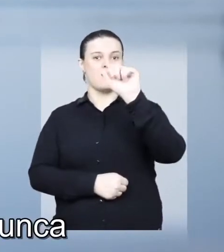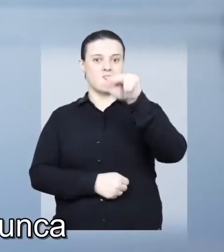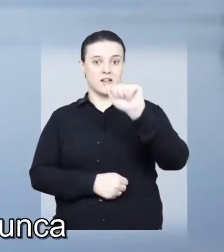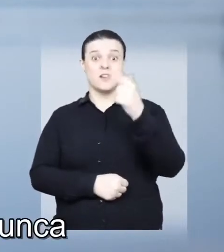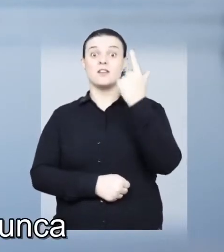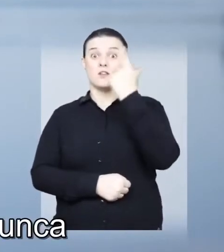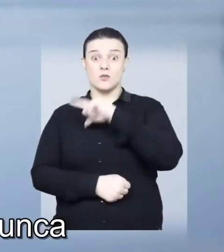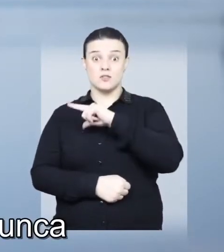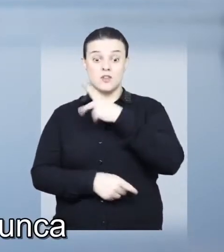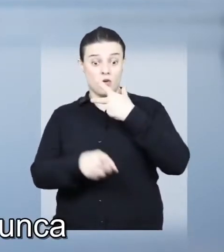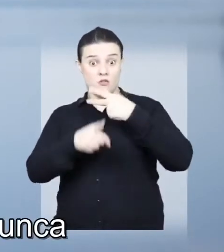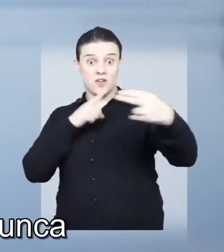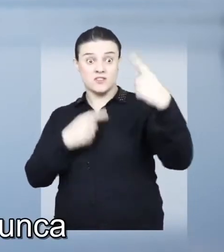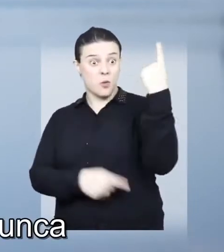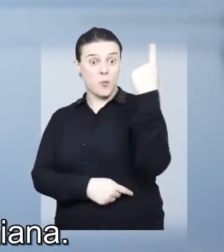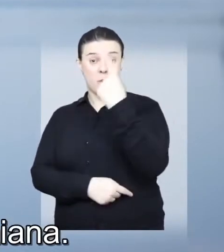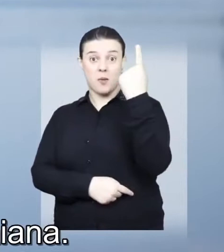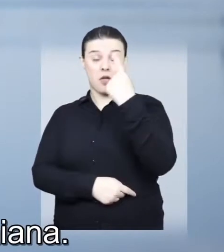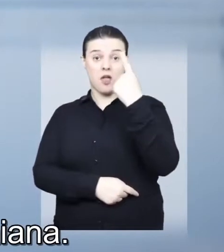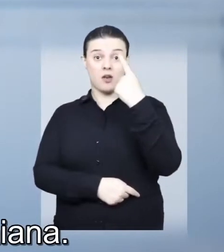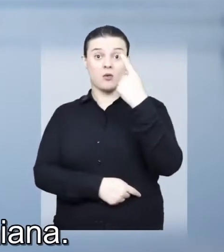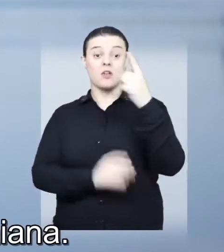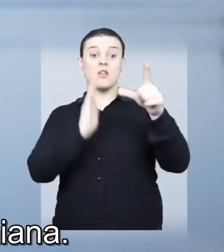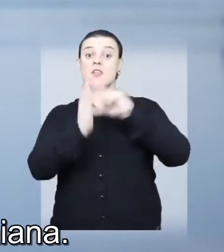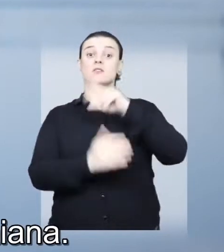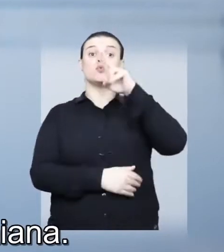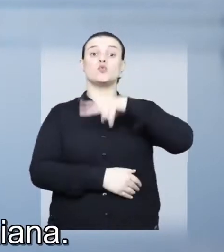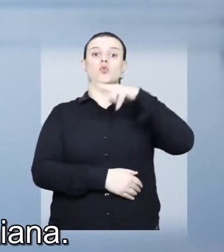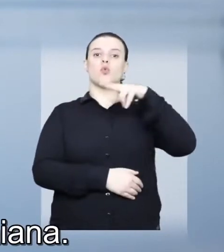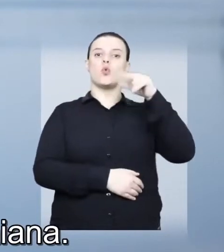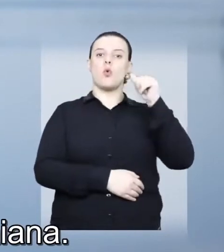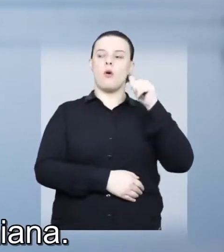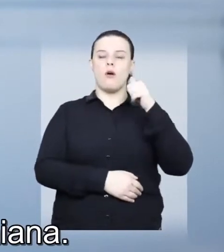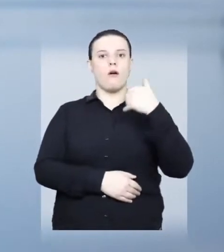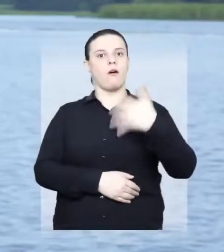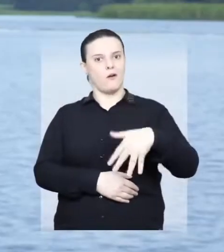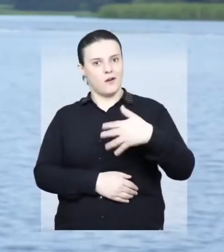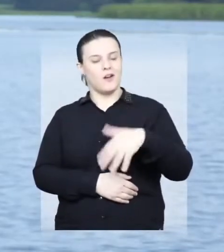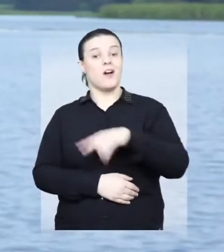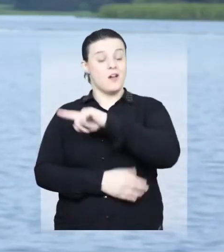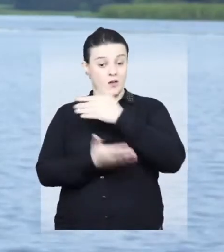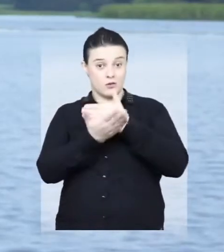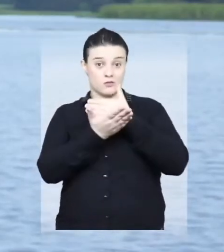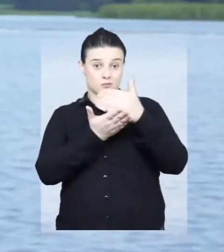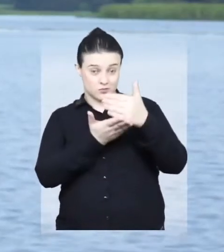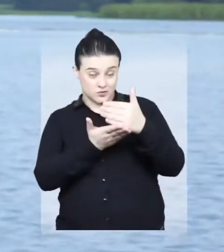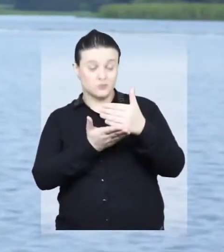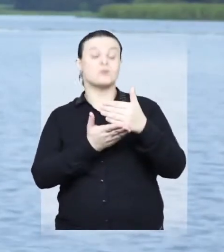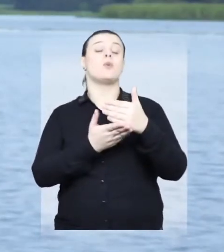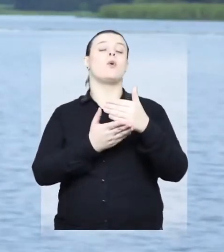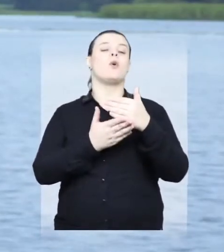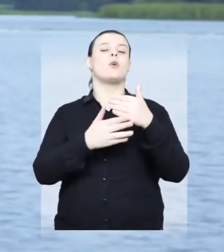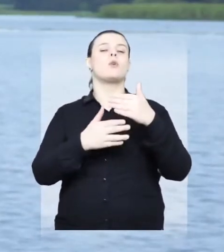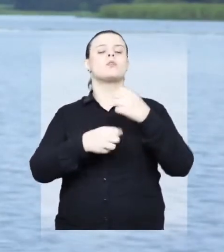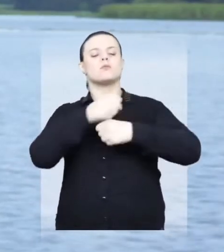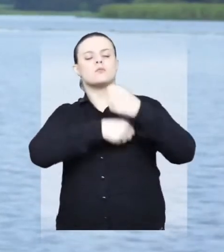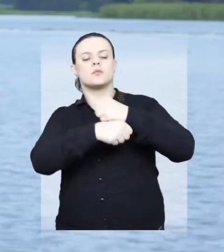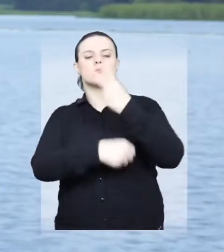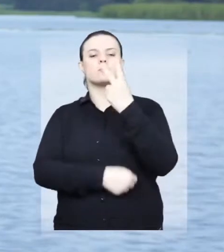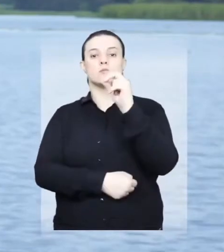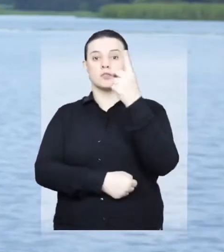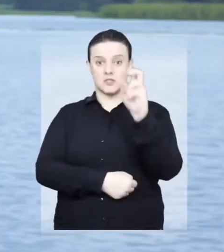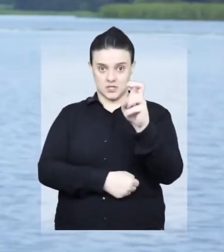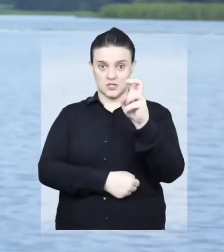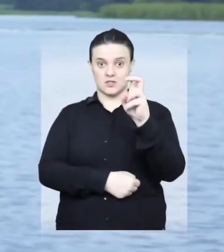campeã brasileira agora, sem nunca ter nem entrado numa canoa havaiana. Nayara. Eu comecei a vivenciar a canoagem em